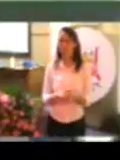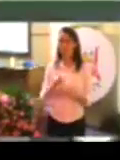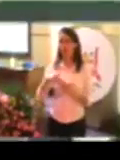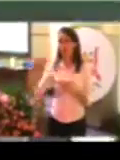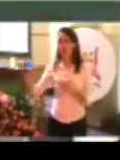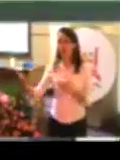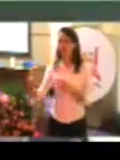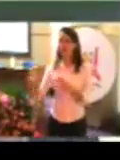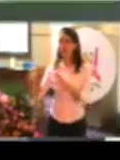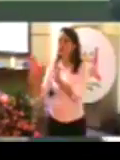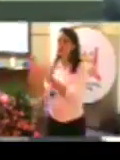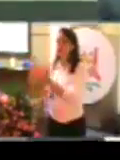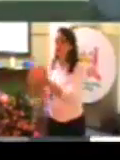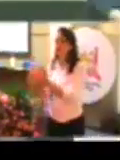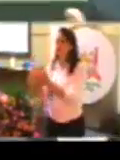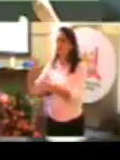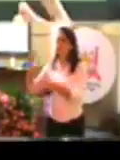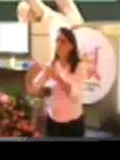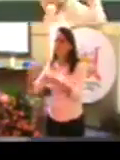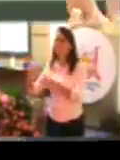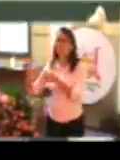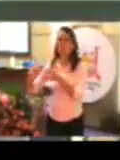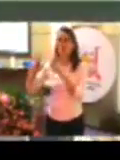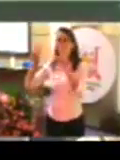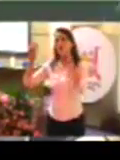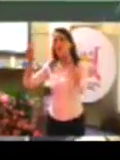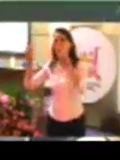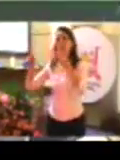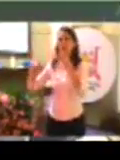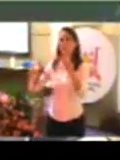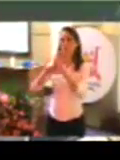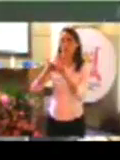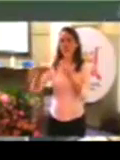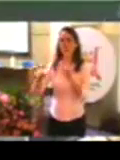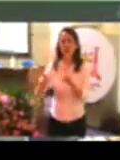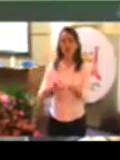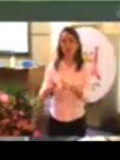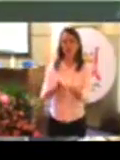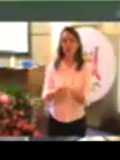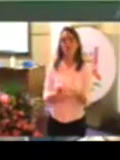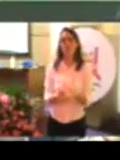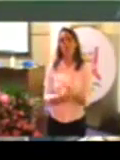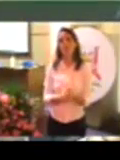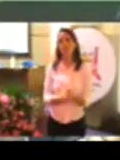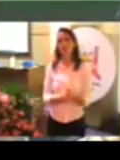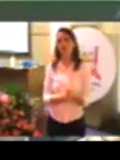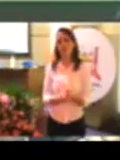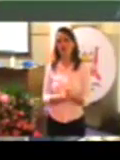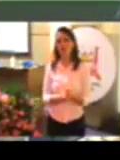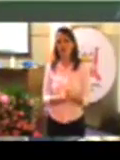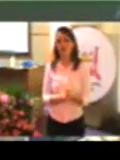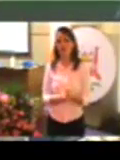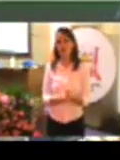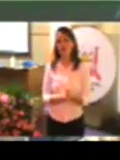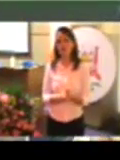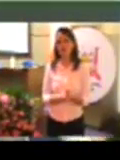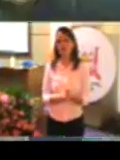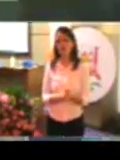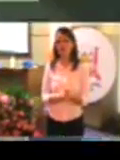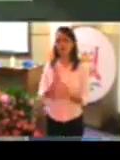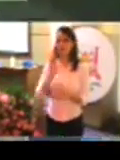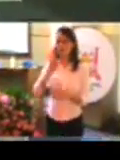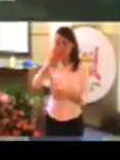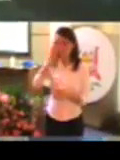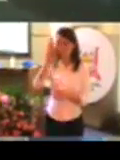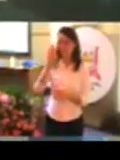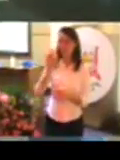nas comissões que são decididos os grandes temas que estão sendo discutidos pelo poder legislativo. Mas o